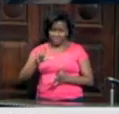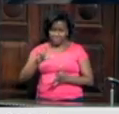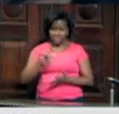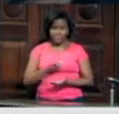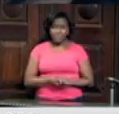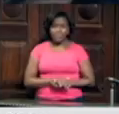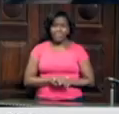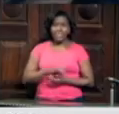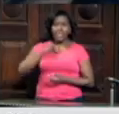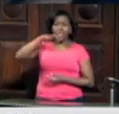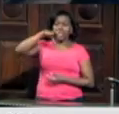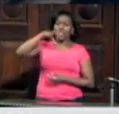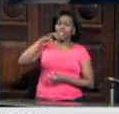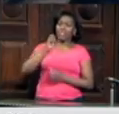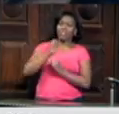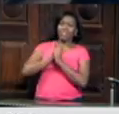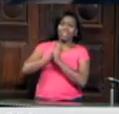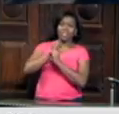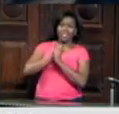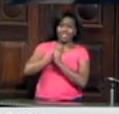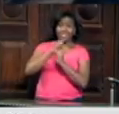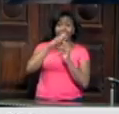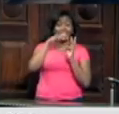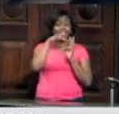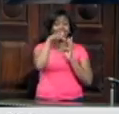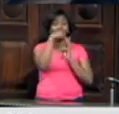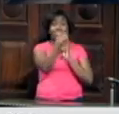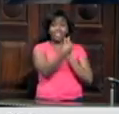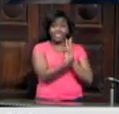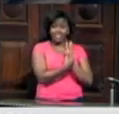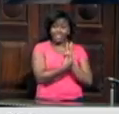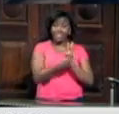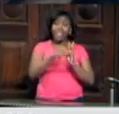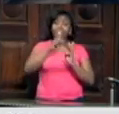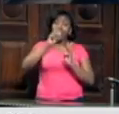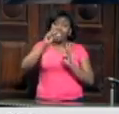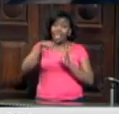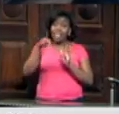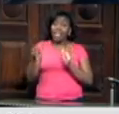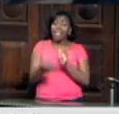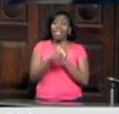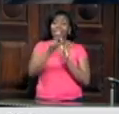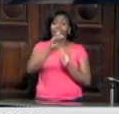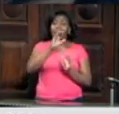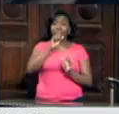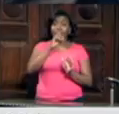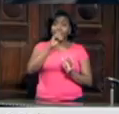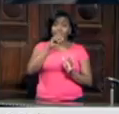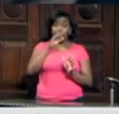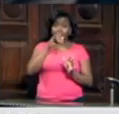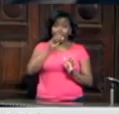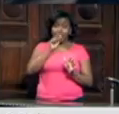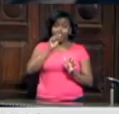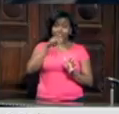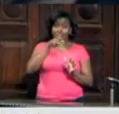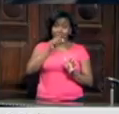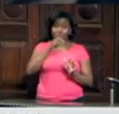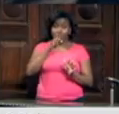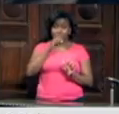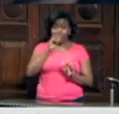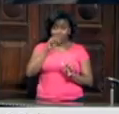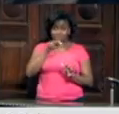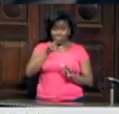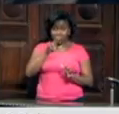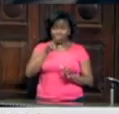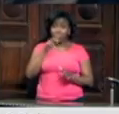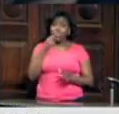90 anos. 3 médicos que também são da Academia Nacional. O soldado de Anchieta,